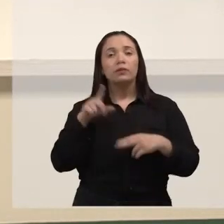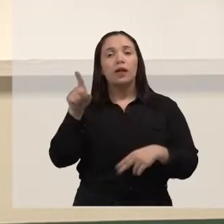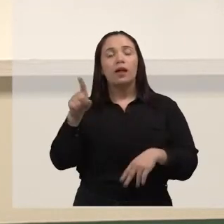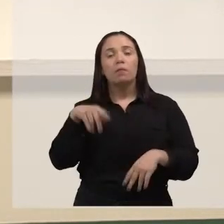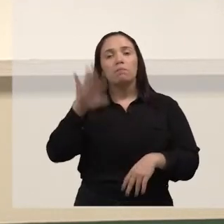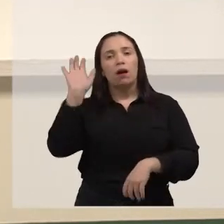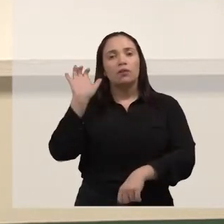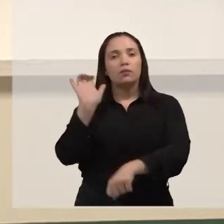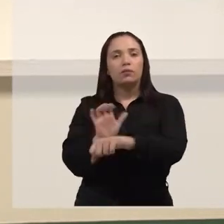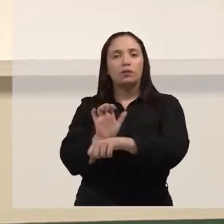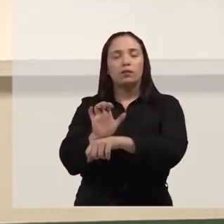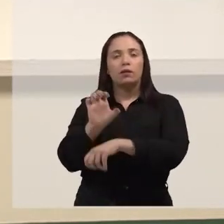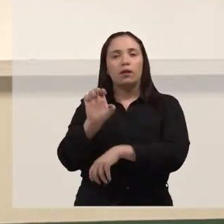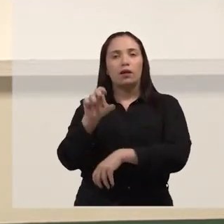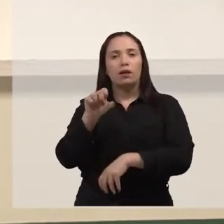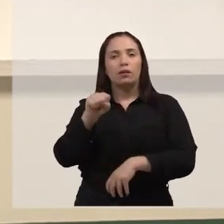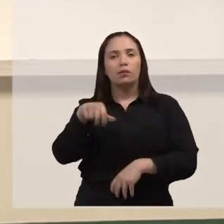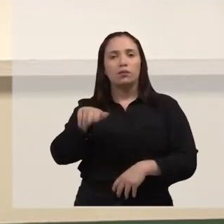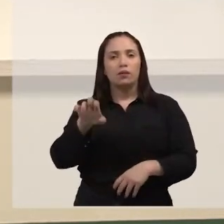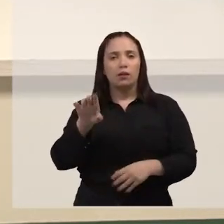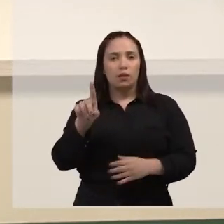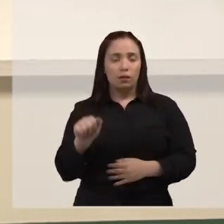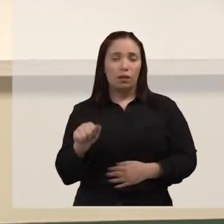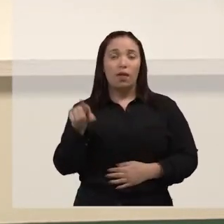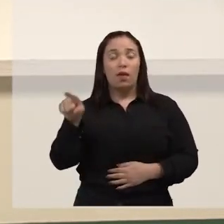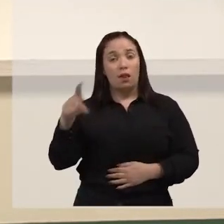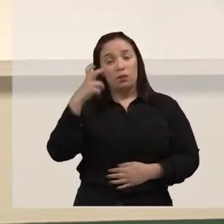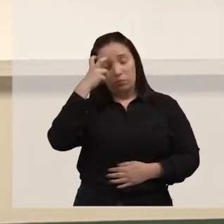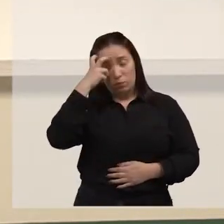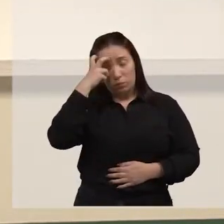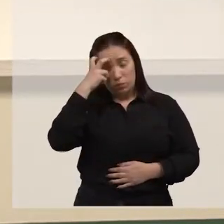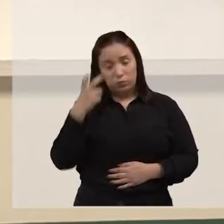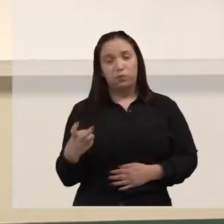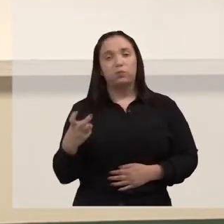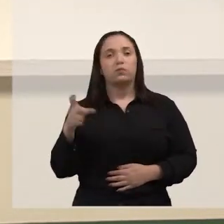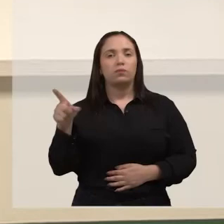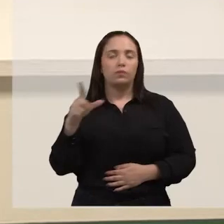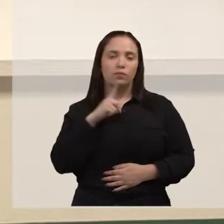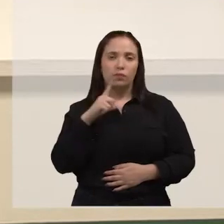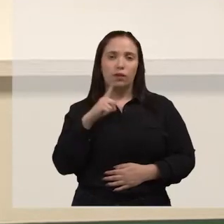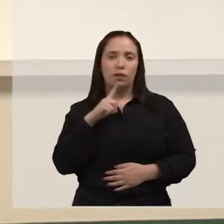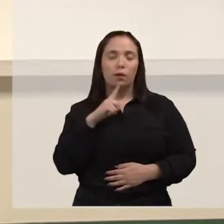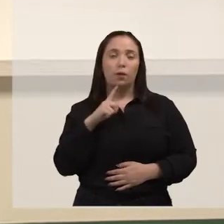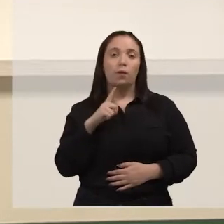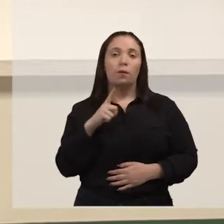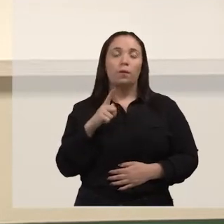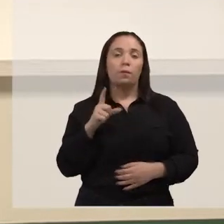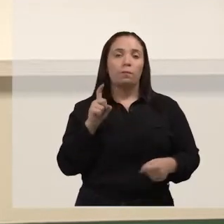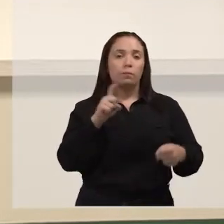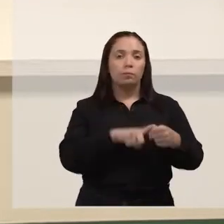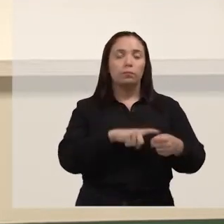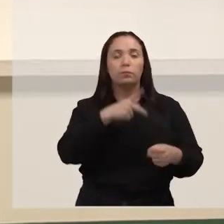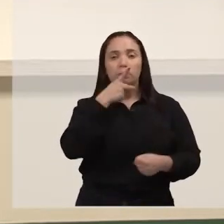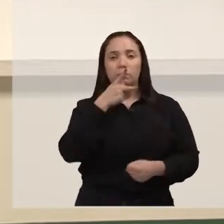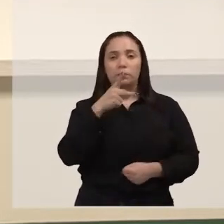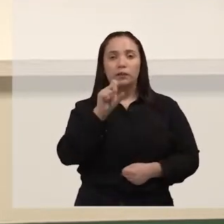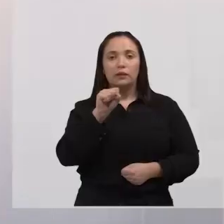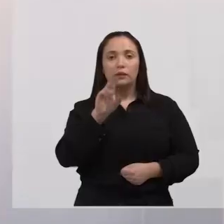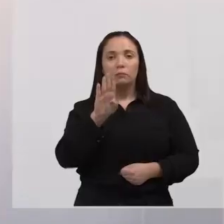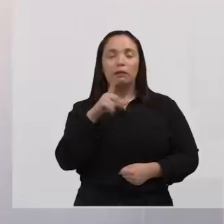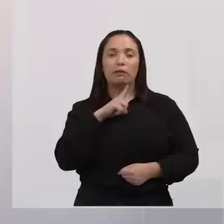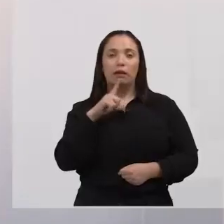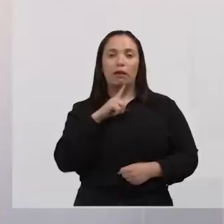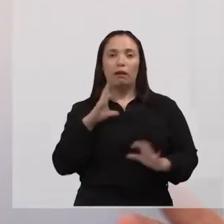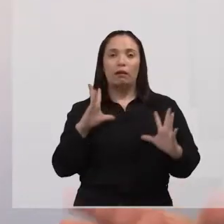também. Na realidade, ele é muito inteligente. Ele está deixando que o PSB se entusiasme com a candidatura